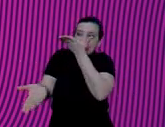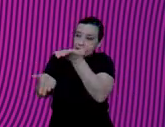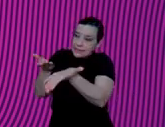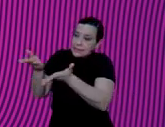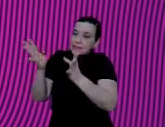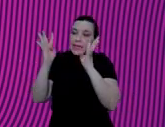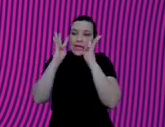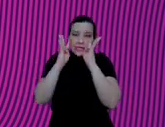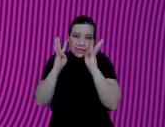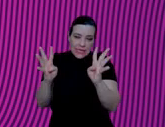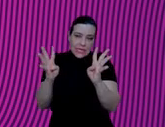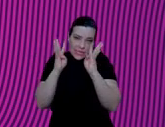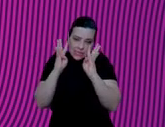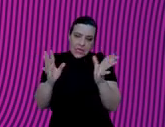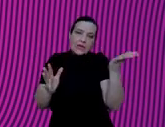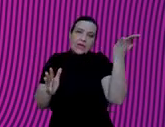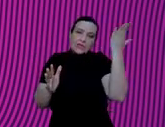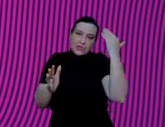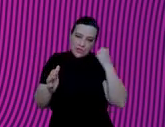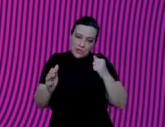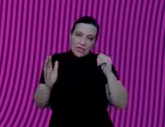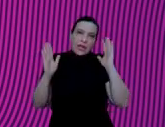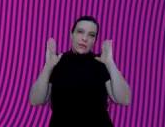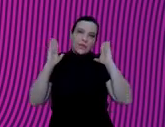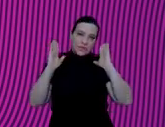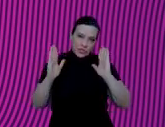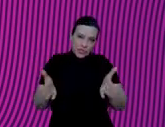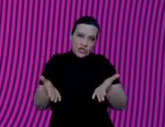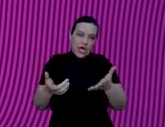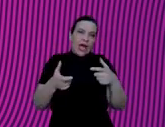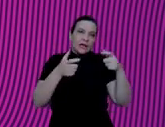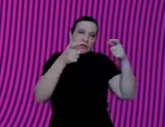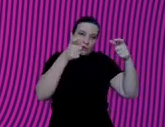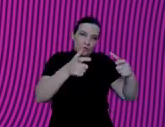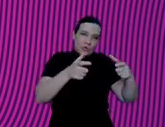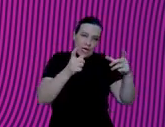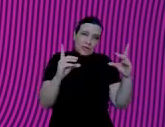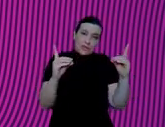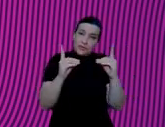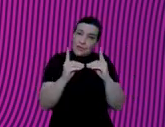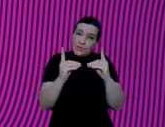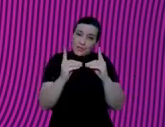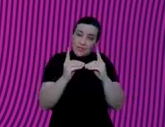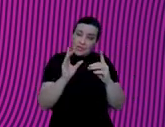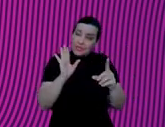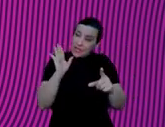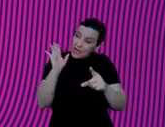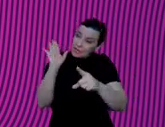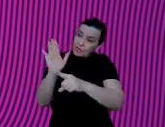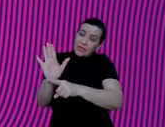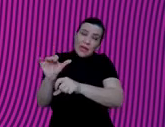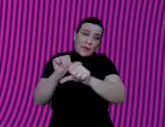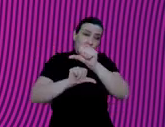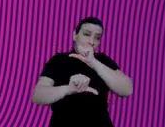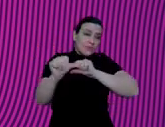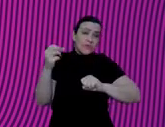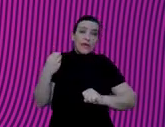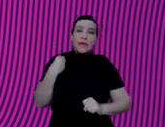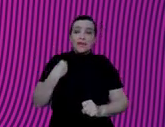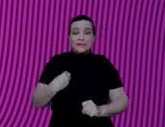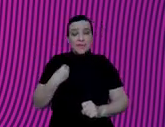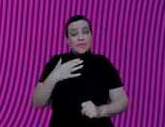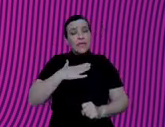dia do ambulatório, do consultório, muda a vida das pessoas. Então, eu acredito que